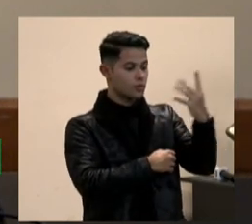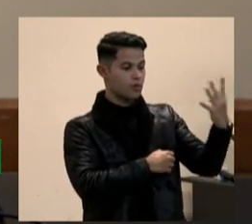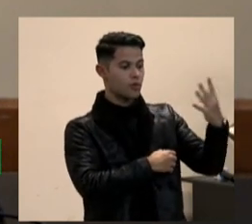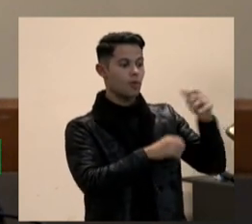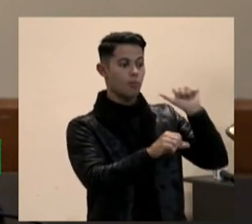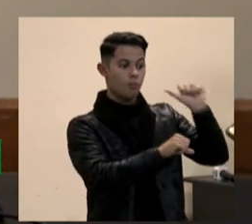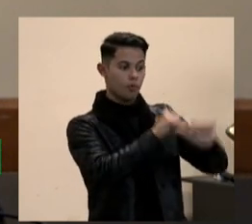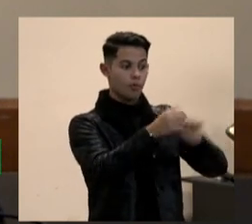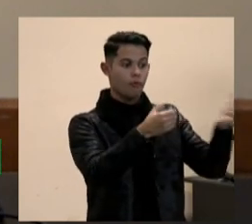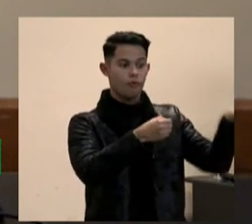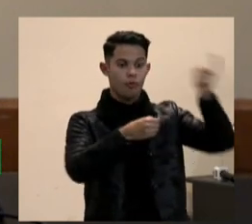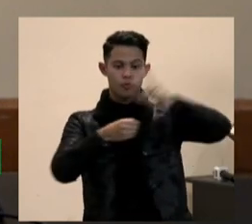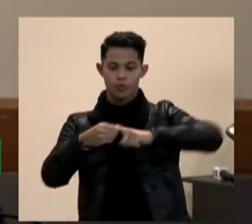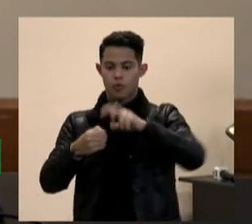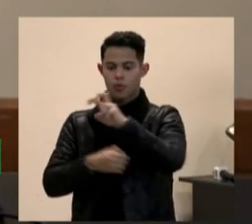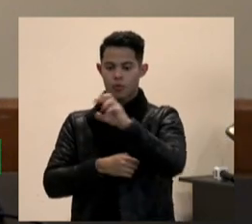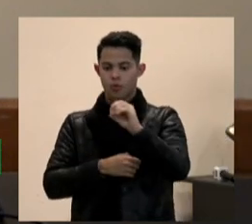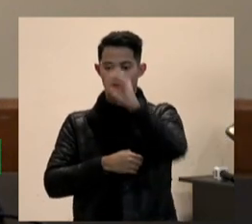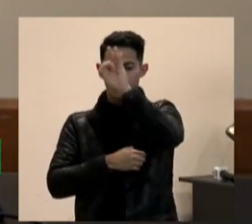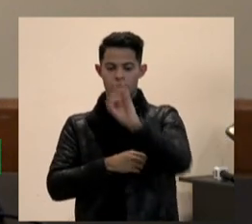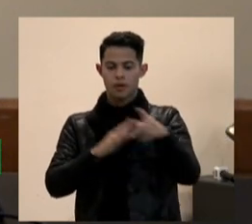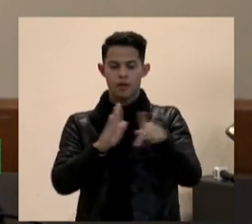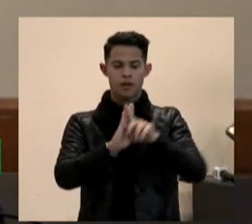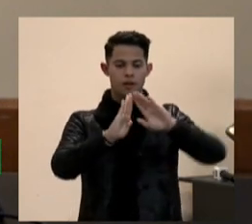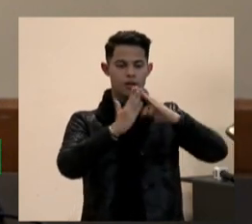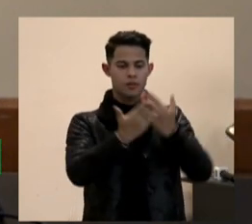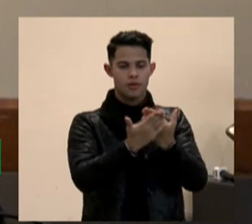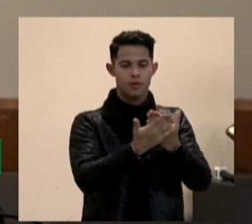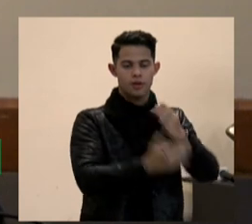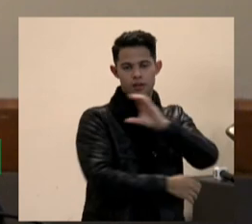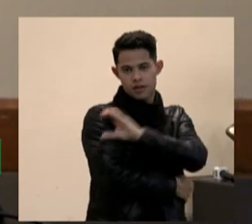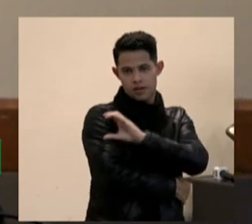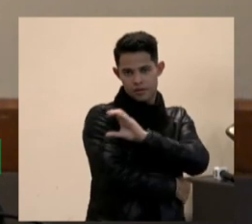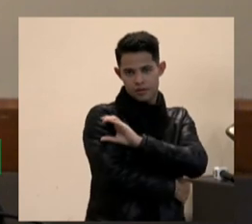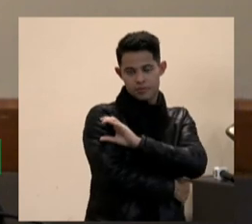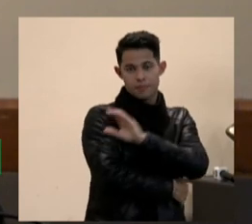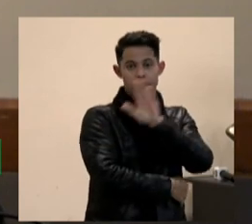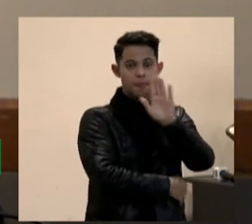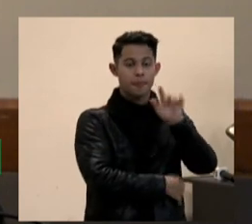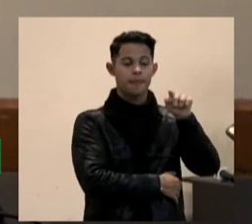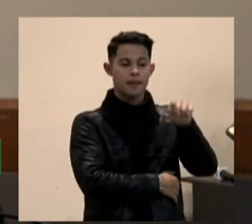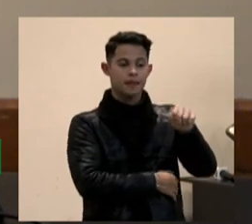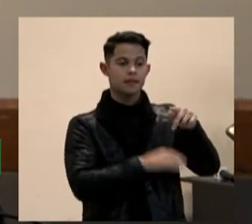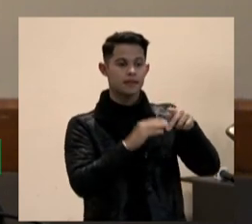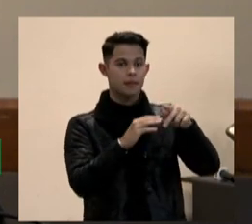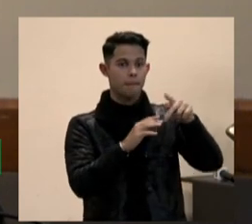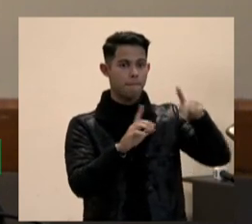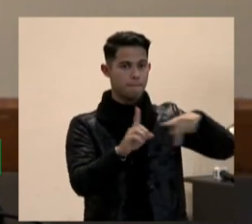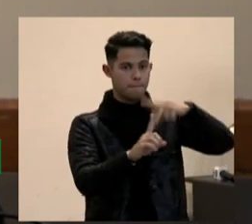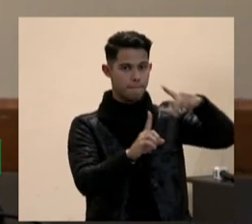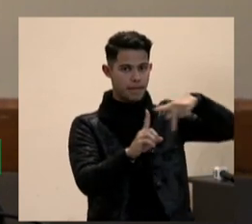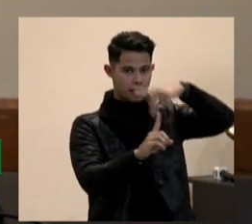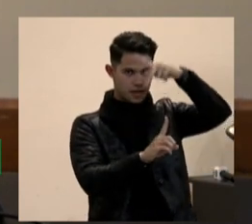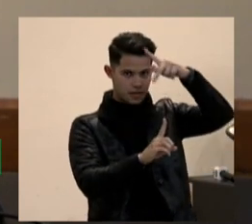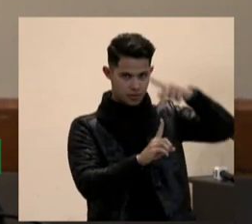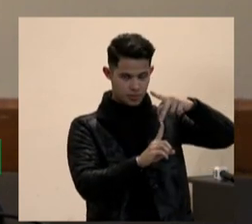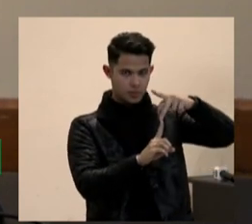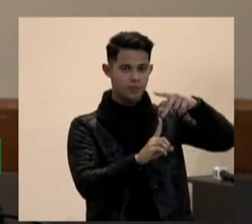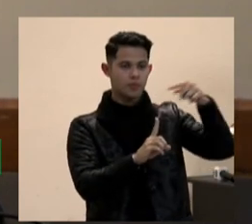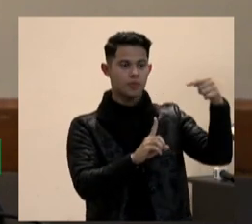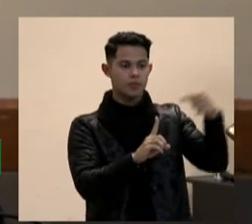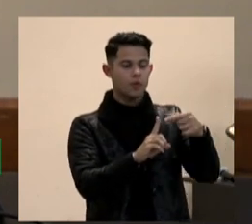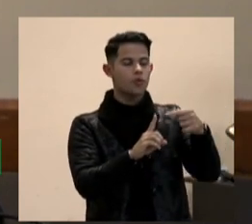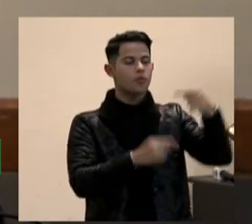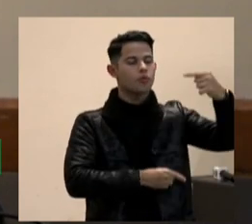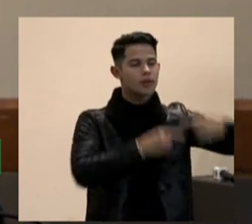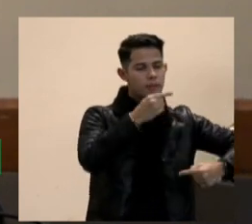de 50% para creche, né? E esse PNE, né, todo o debate que fizemos na conferência era